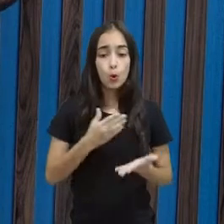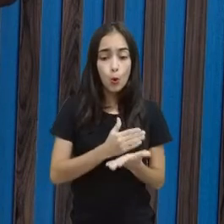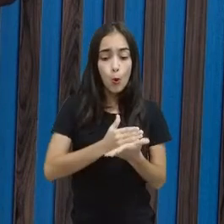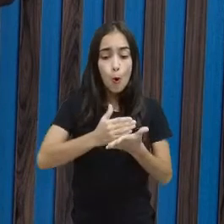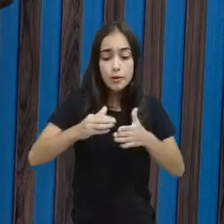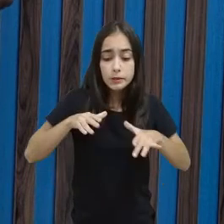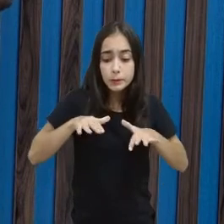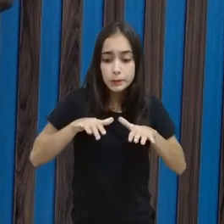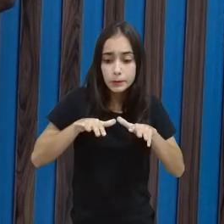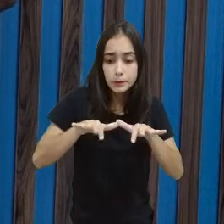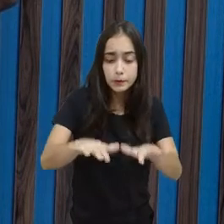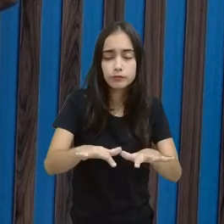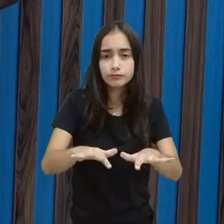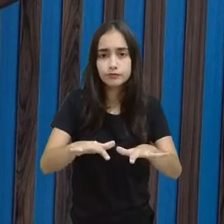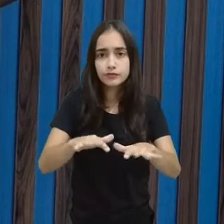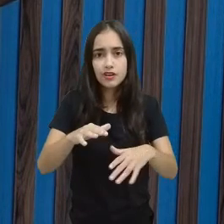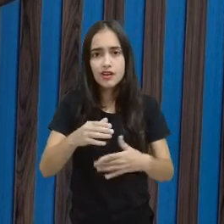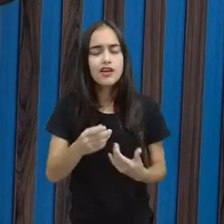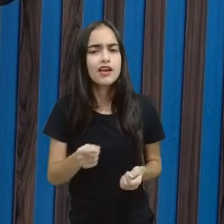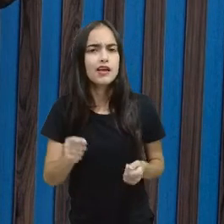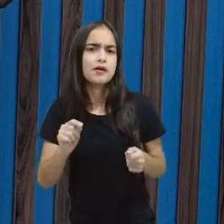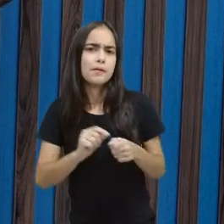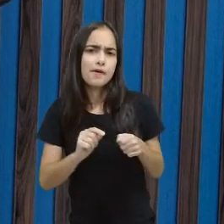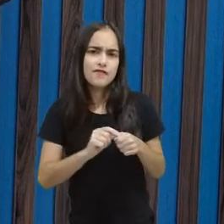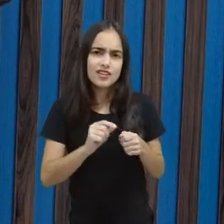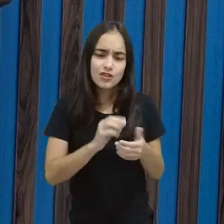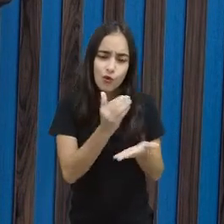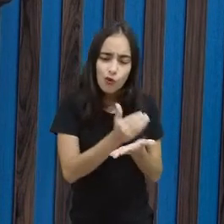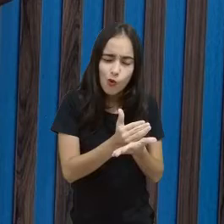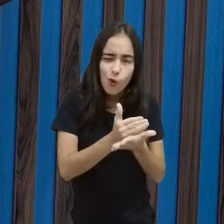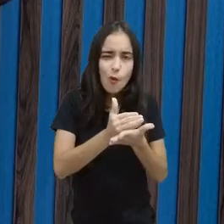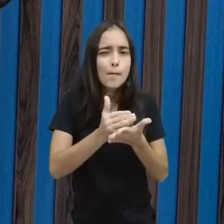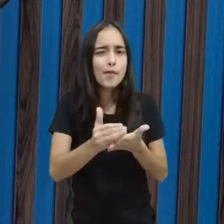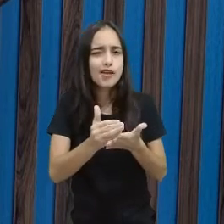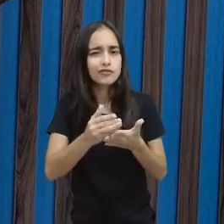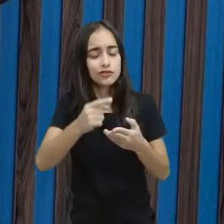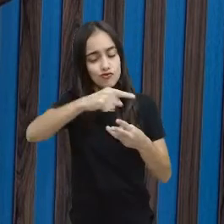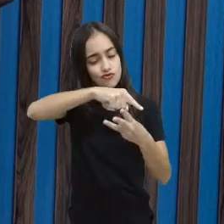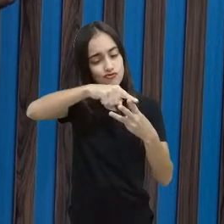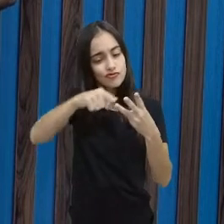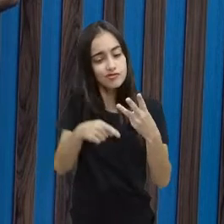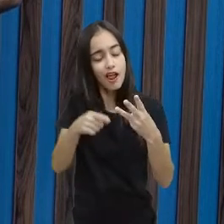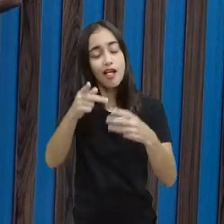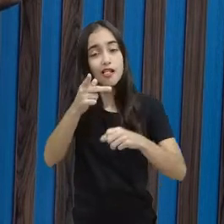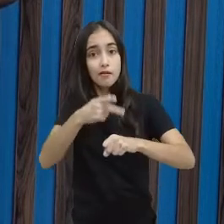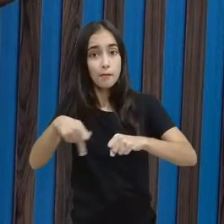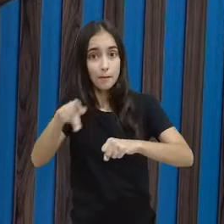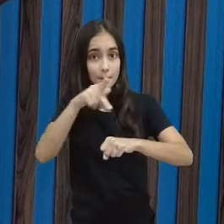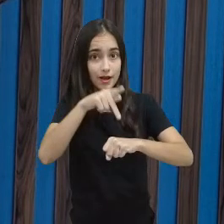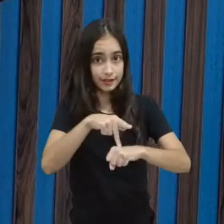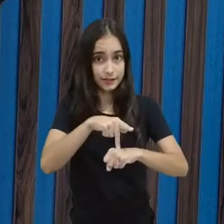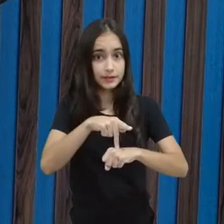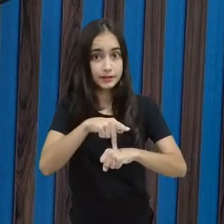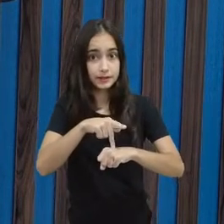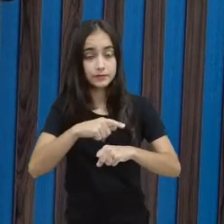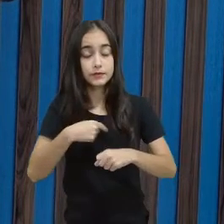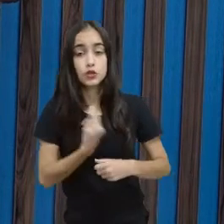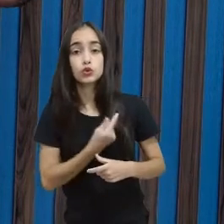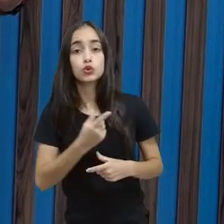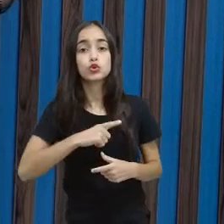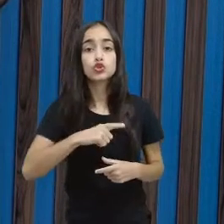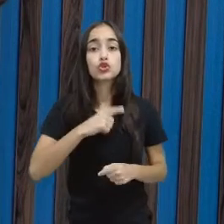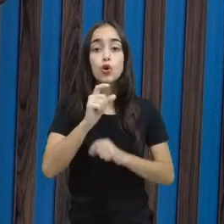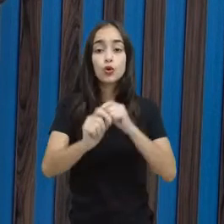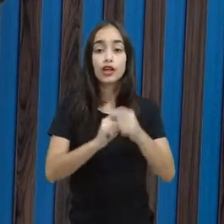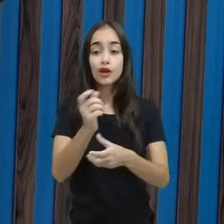fazer frente, né, a essa tríplice aí, né, formada por essas nações do eixo, a gente vai ter o grupo